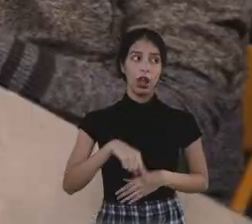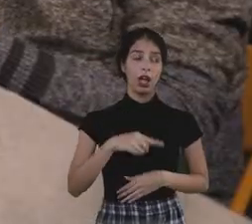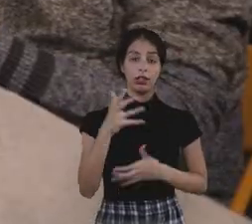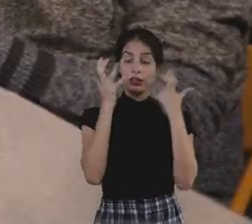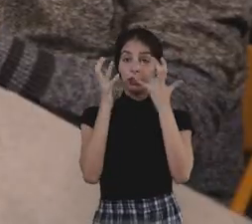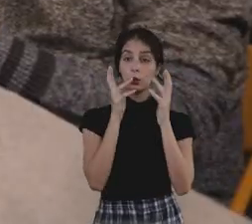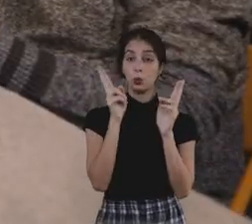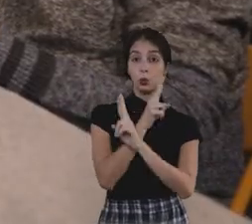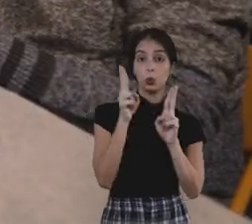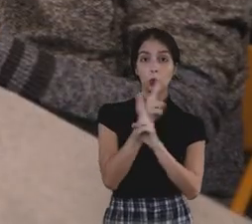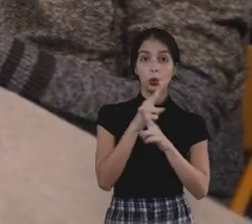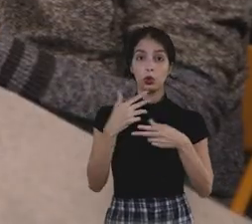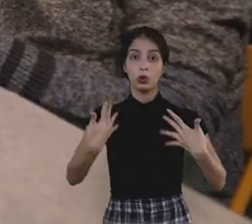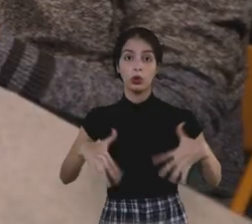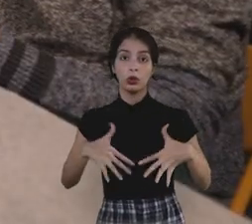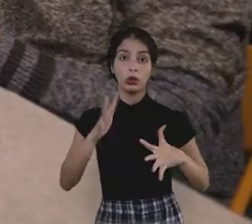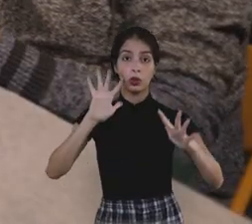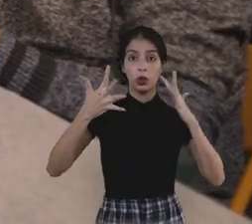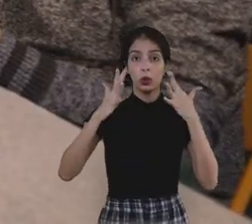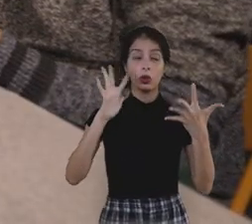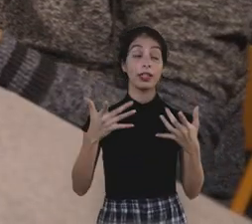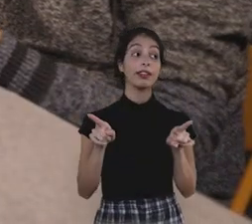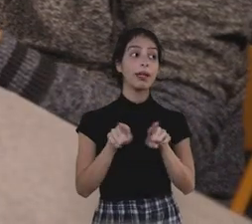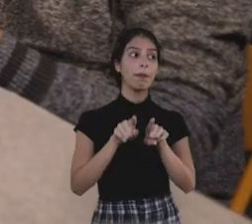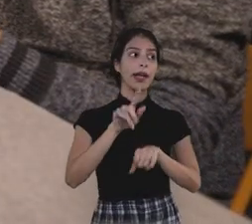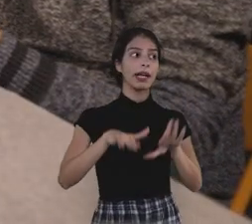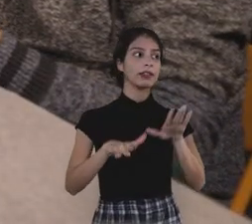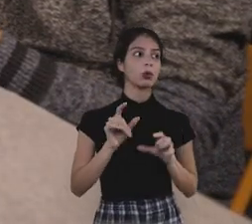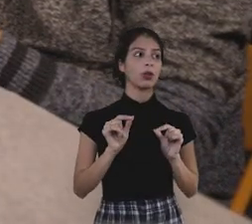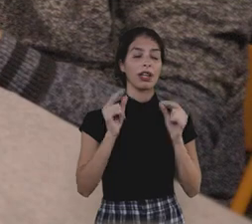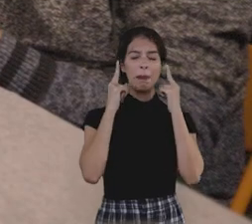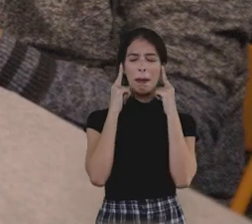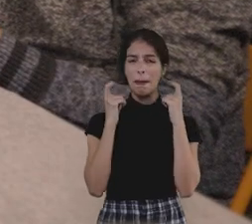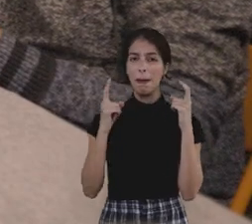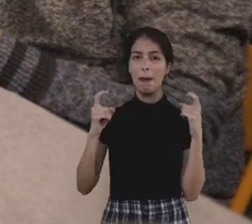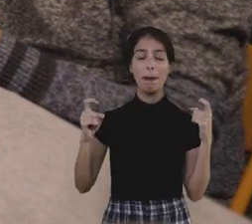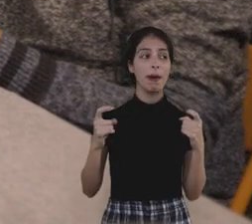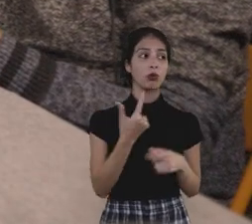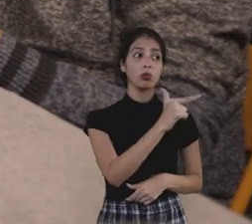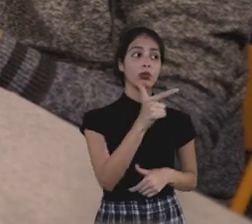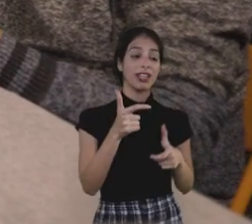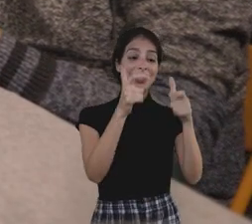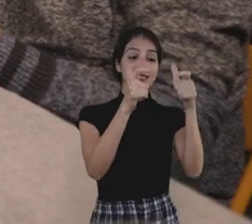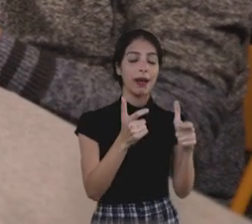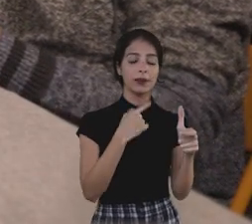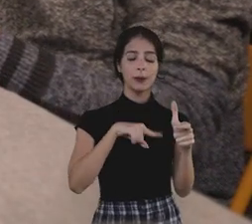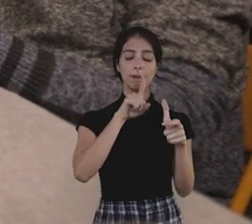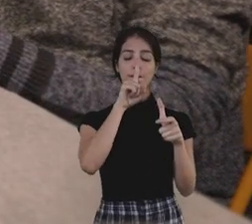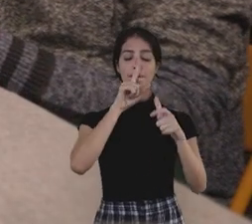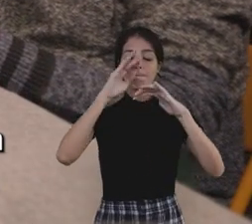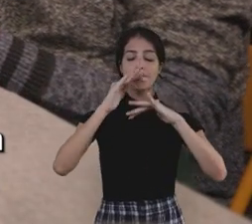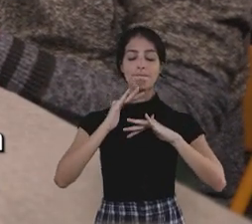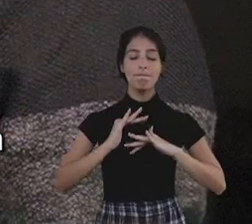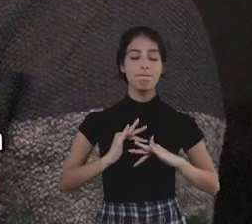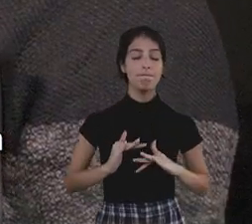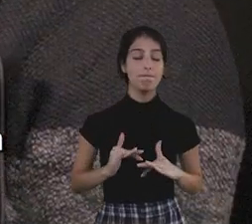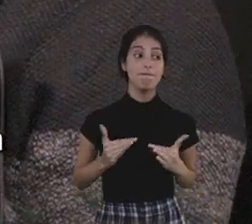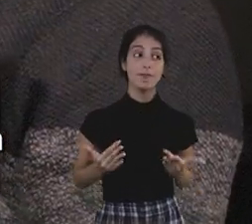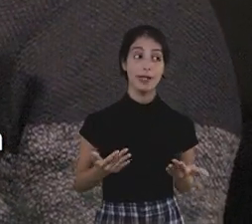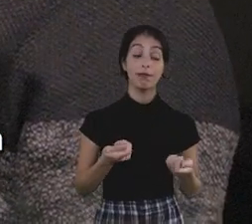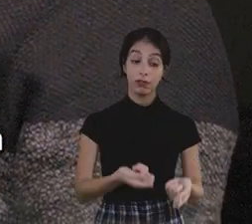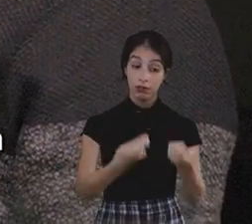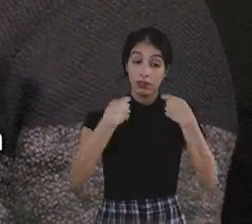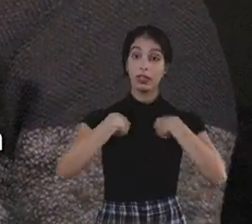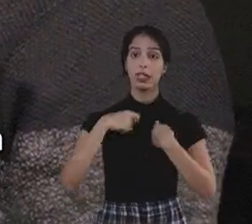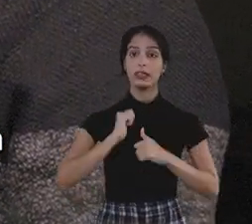vida com a a perda dos espaços de silêncio de Quietude né Eh o fato de nós